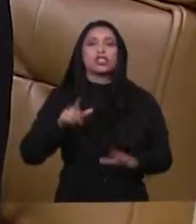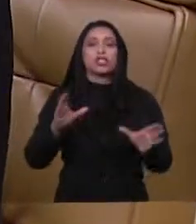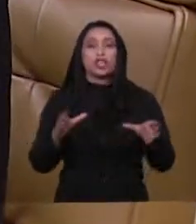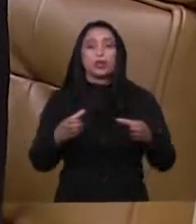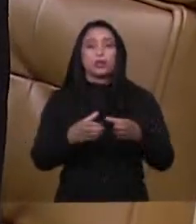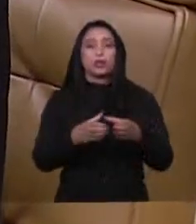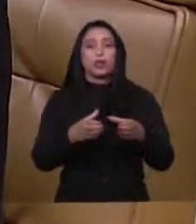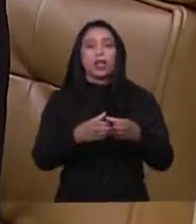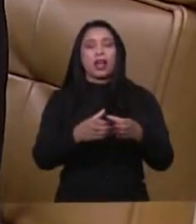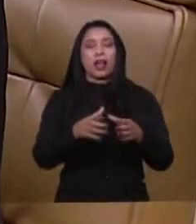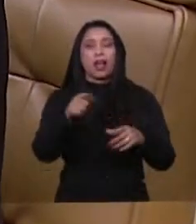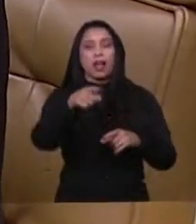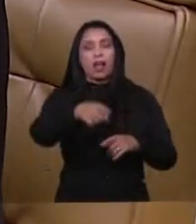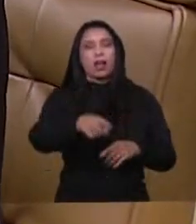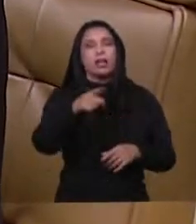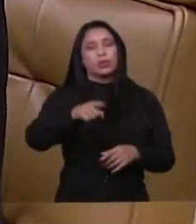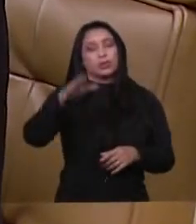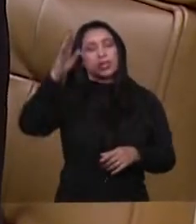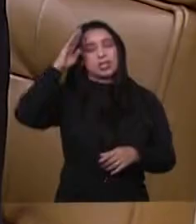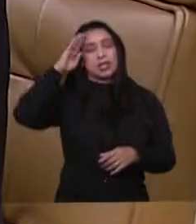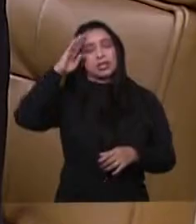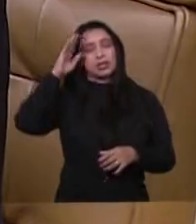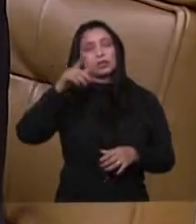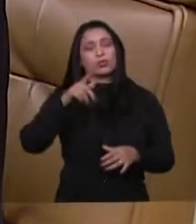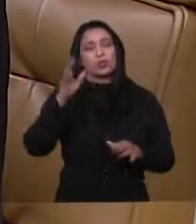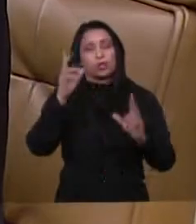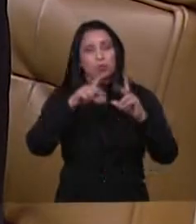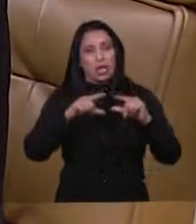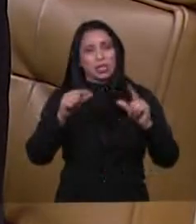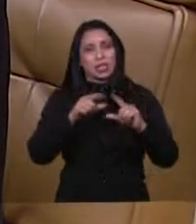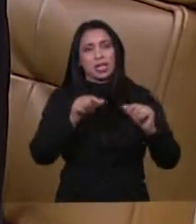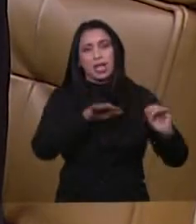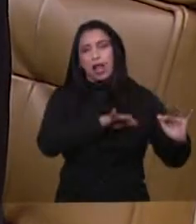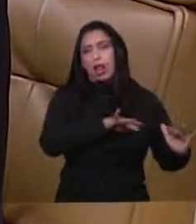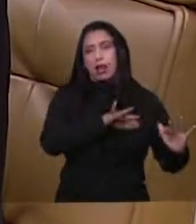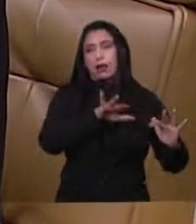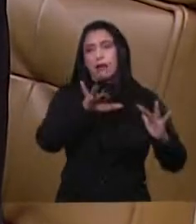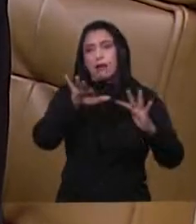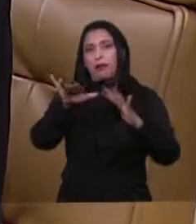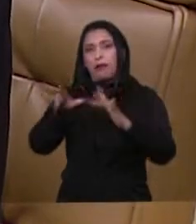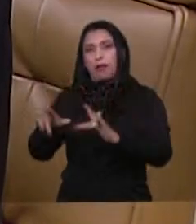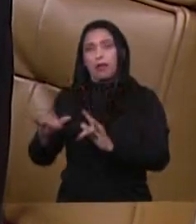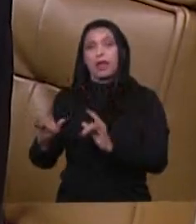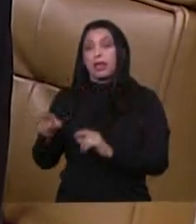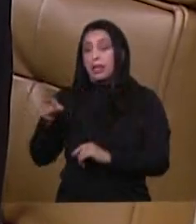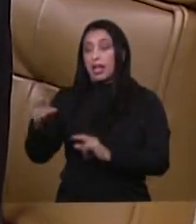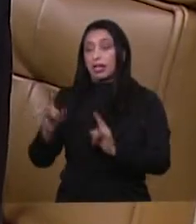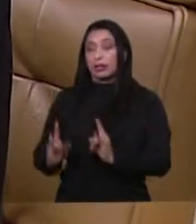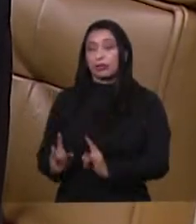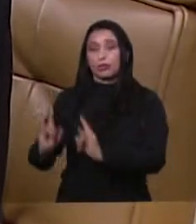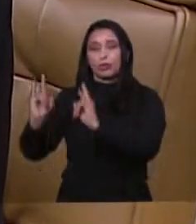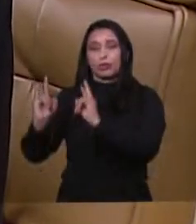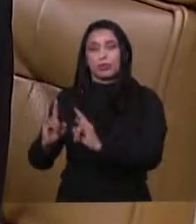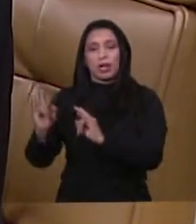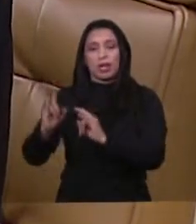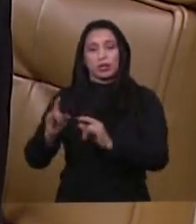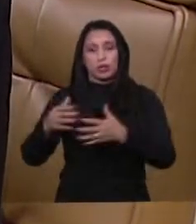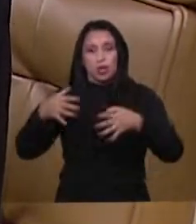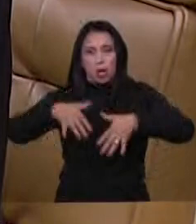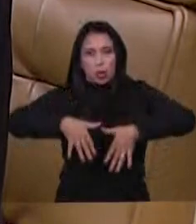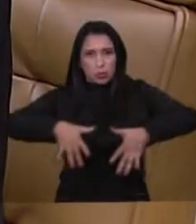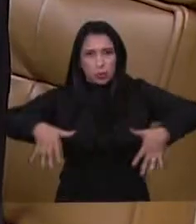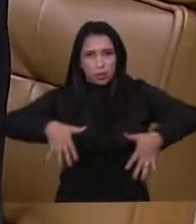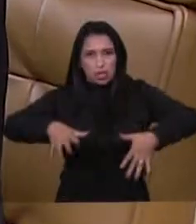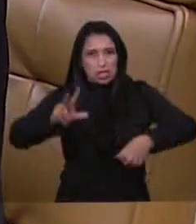dirigiram-se à esplanada, em contingência, frisa, posterior à invasão do prédio, ao rompimento das barreiras de proteção e à destruição